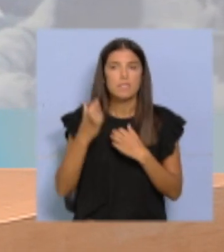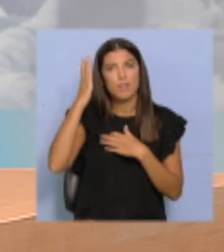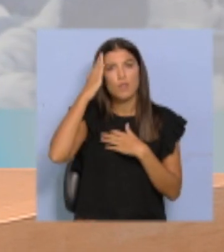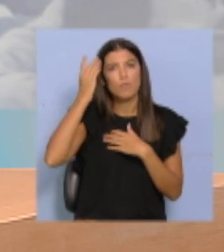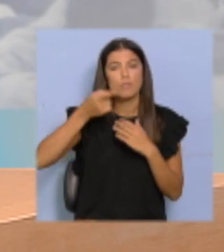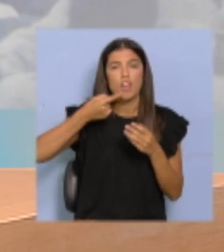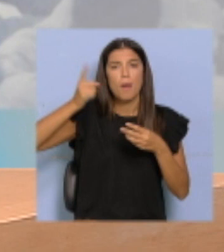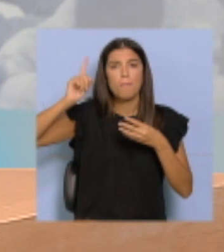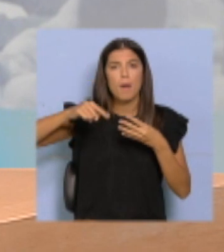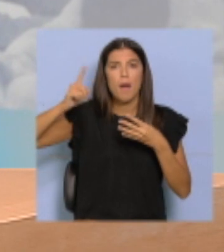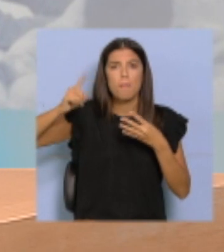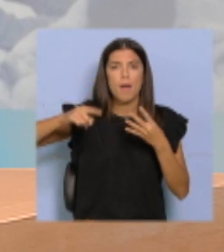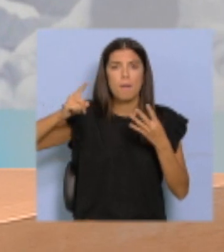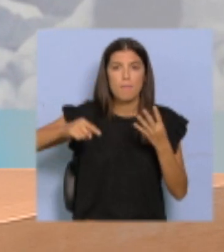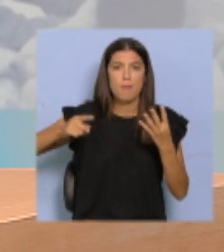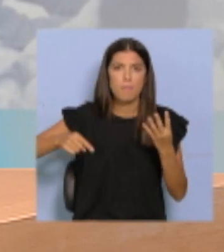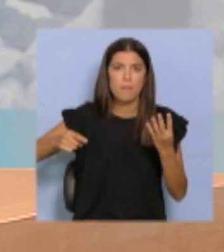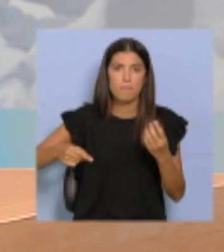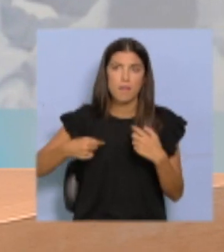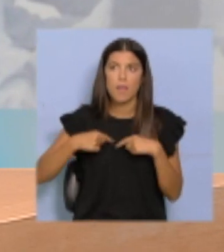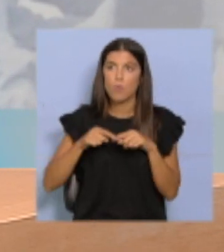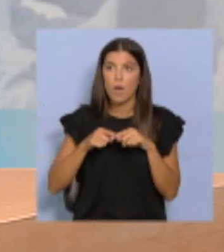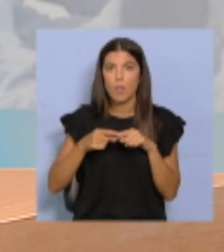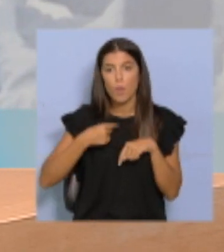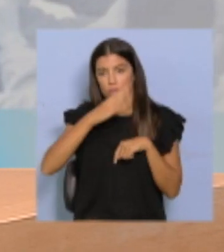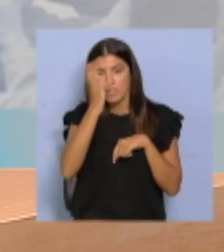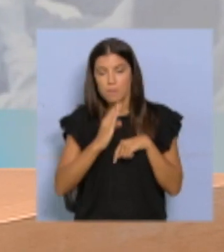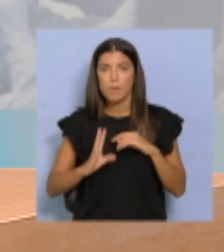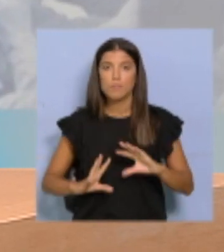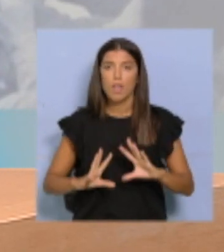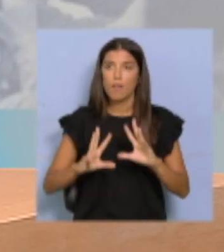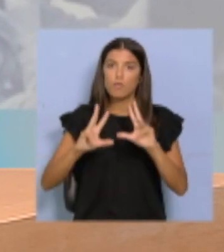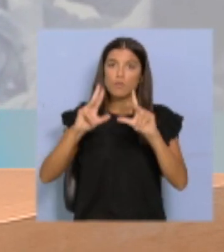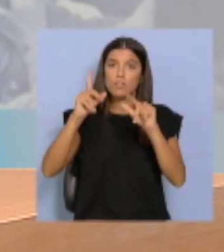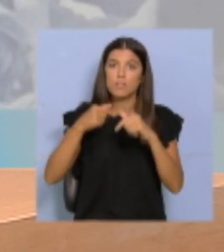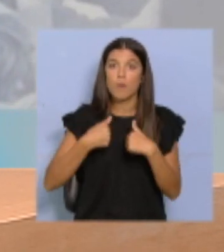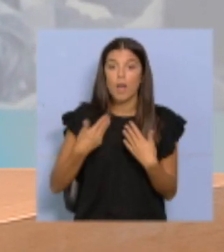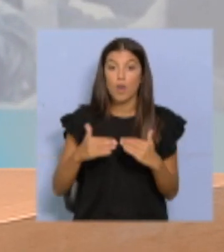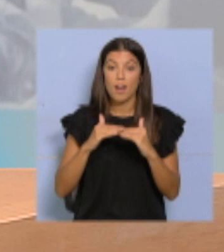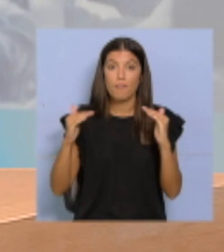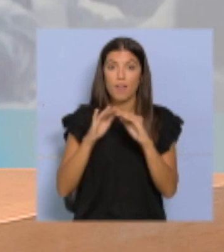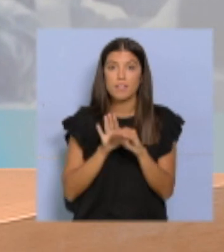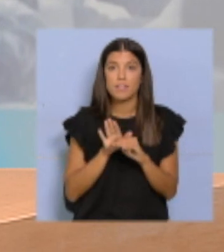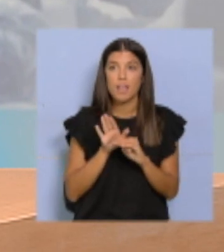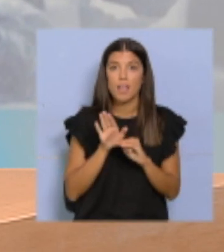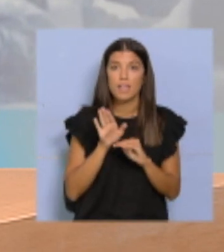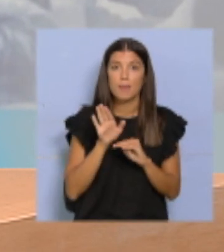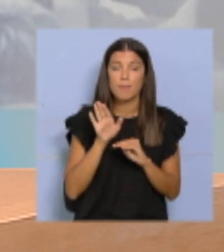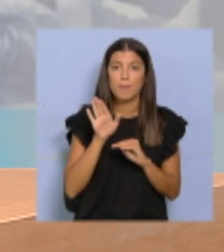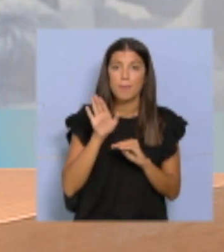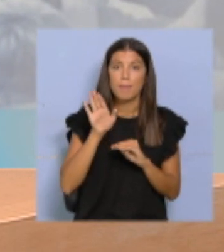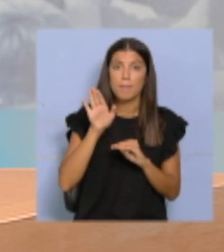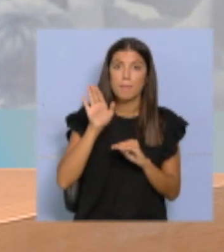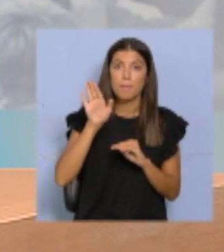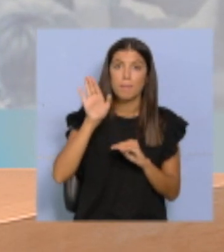diariamente temos uma noção da evolução da pandemia, e quando vemos, por exemplo, uma linha crescente, como estamos agora nesta fase a ver, de facto,